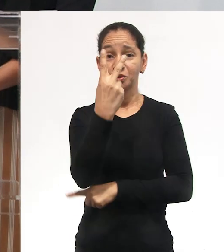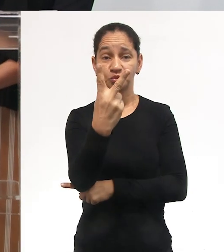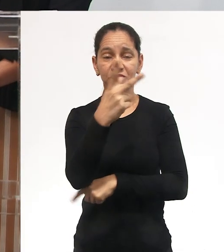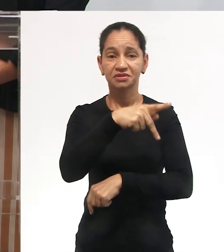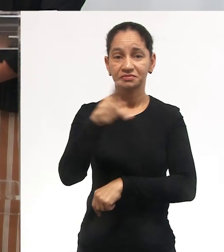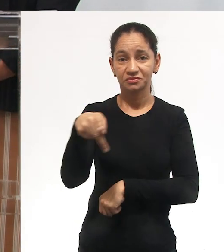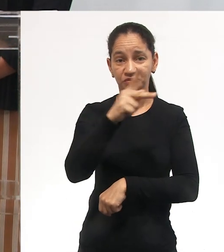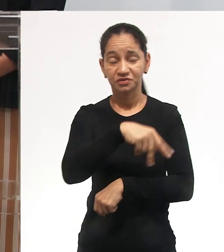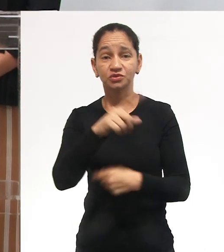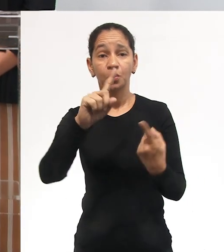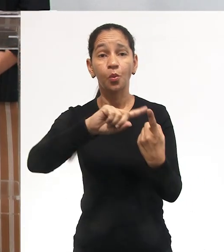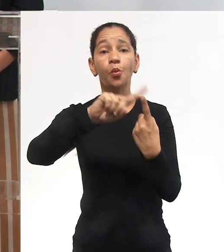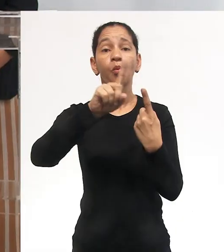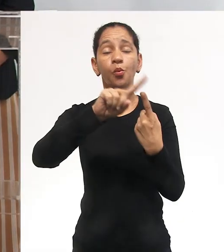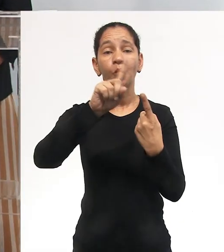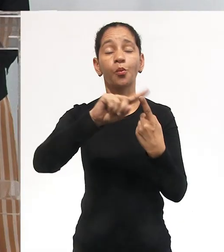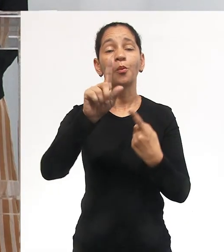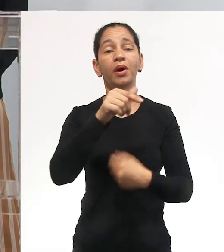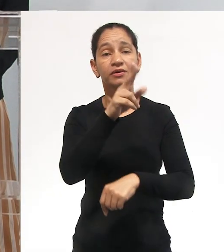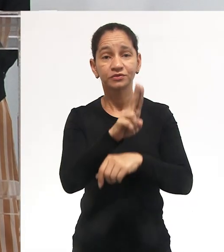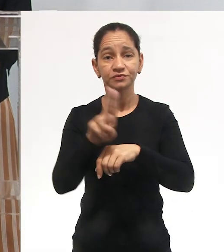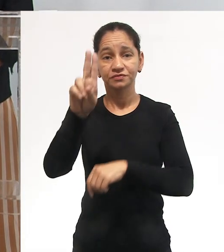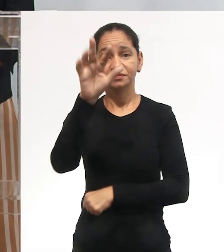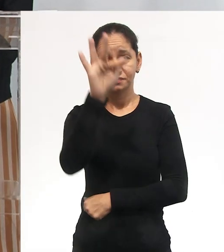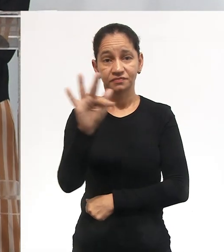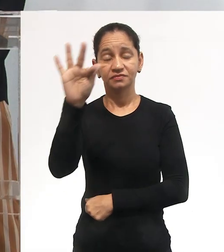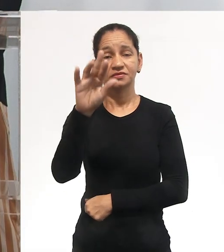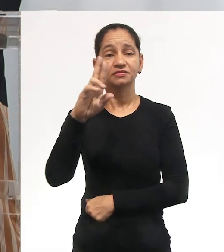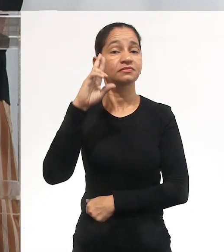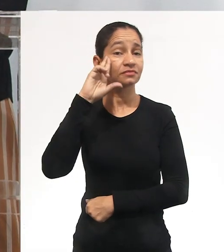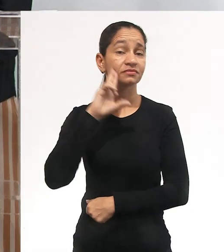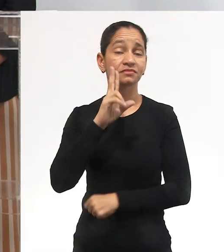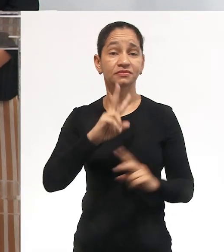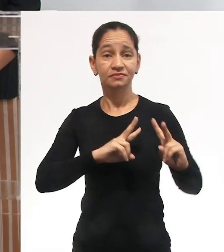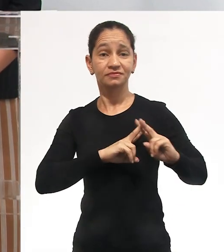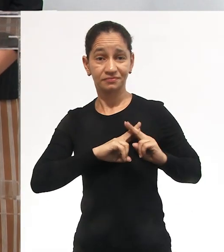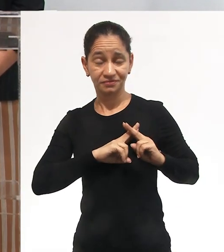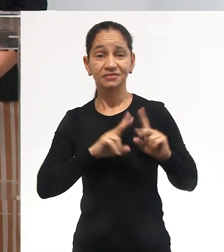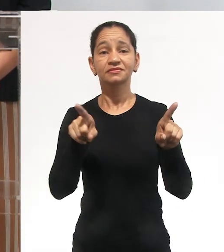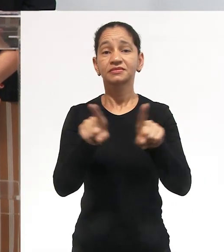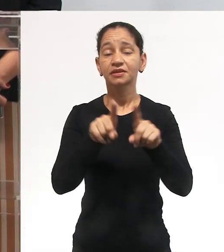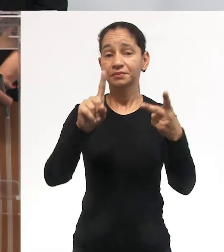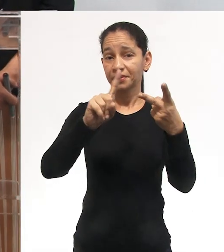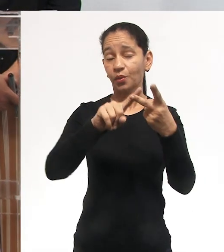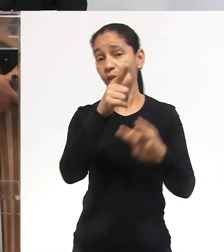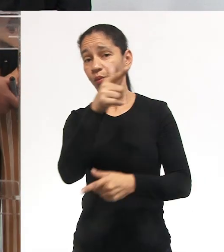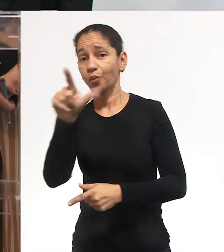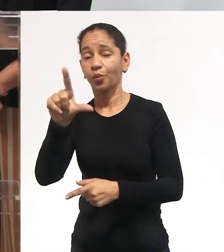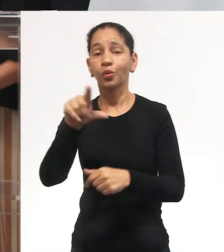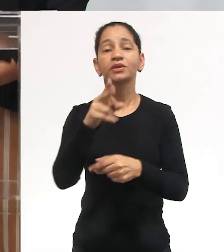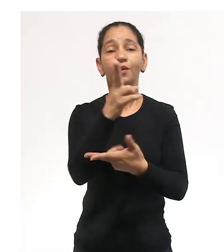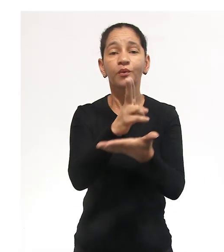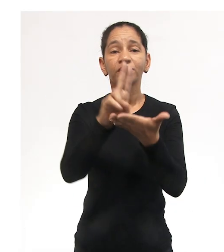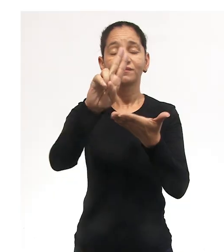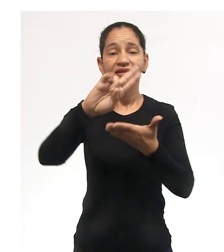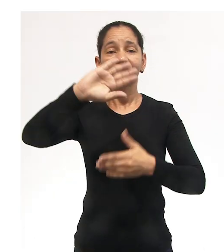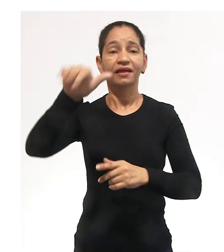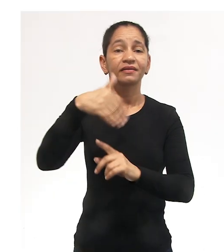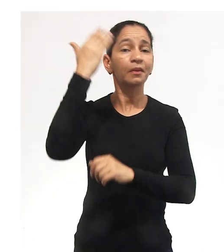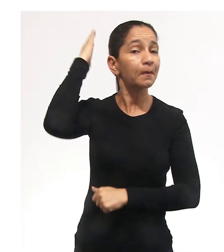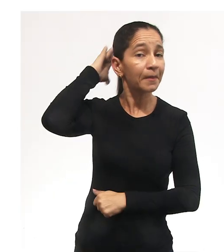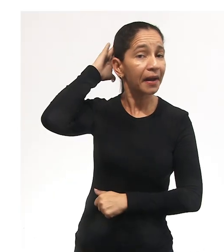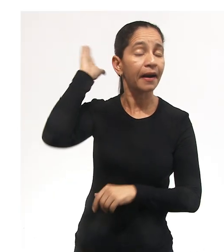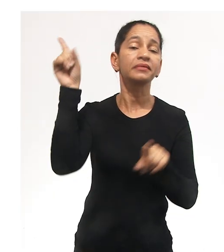duas professoras, uma da Universidade Federal de Rondônia e outra da Universidade Federal do Pará.